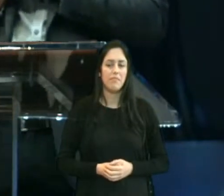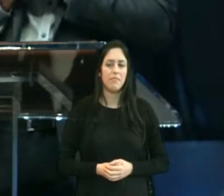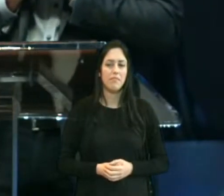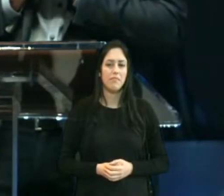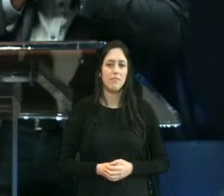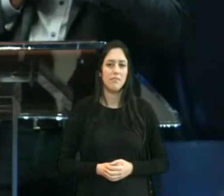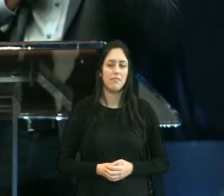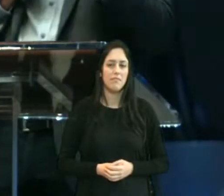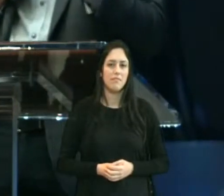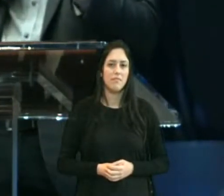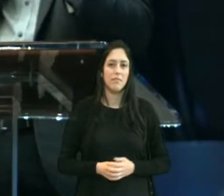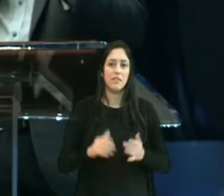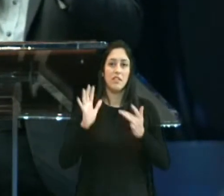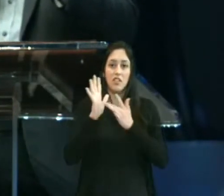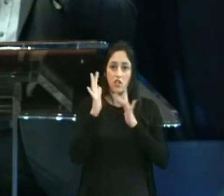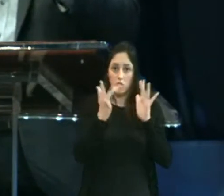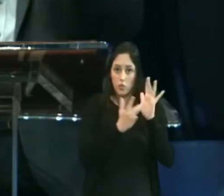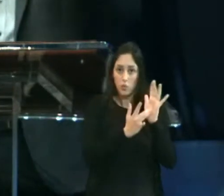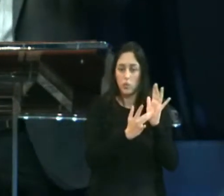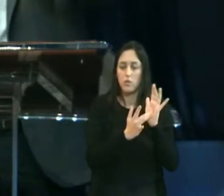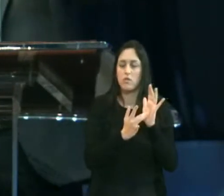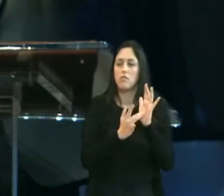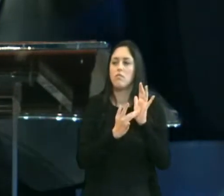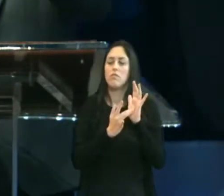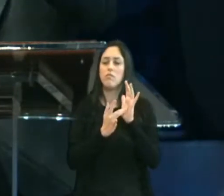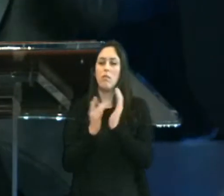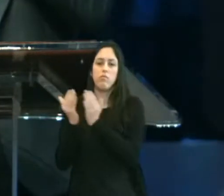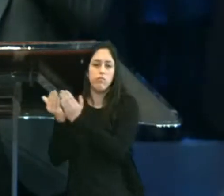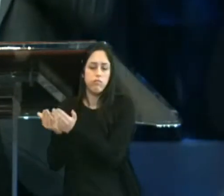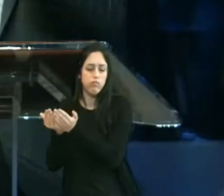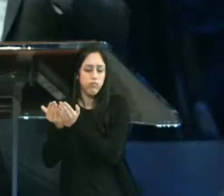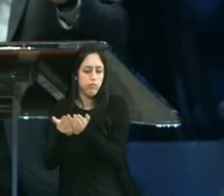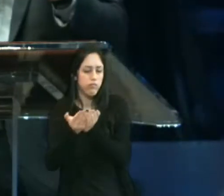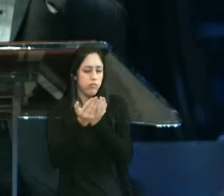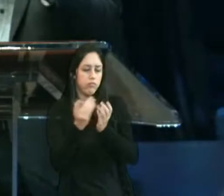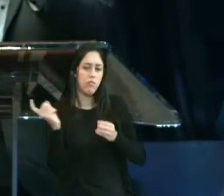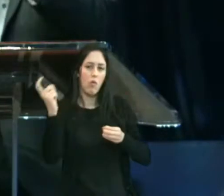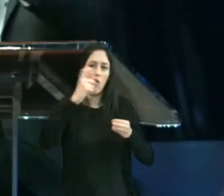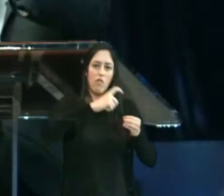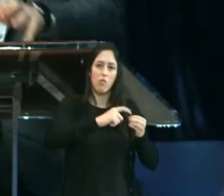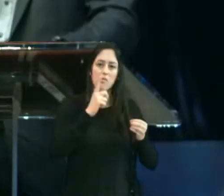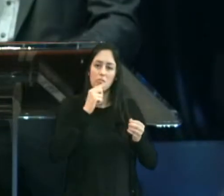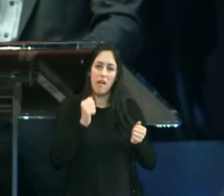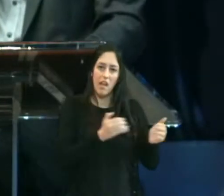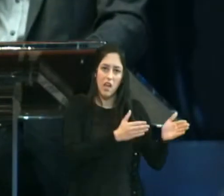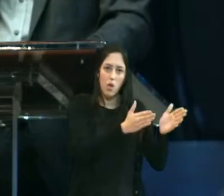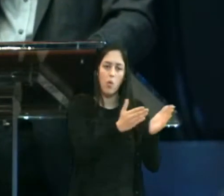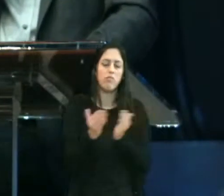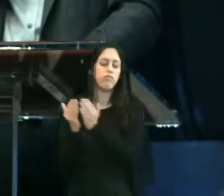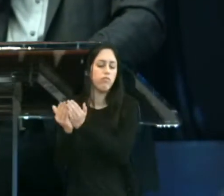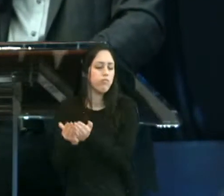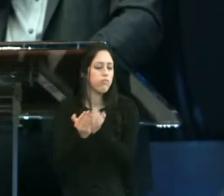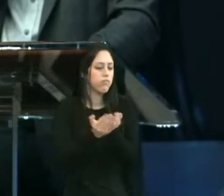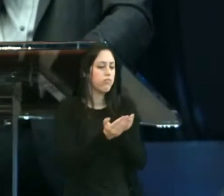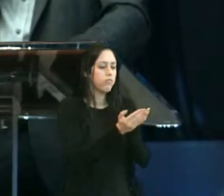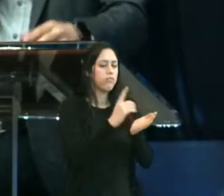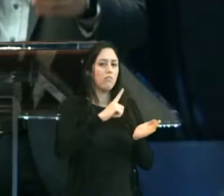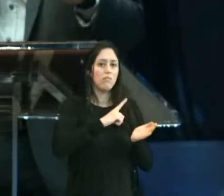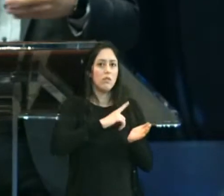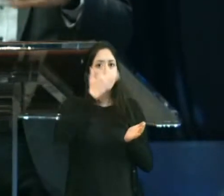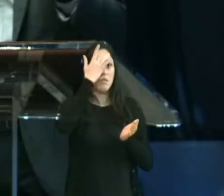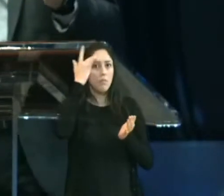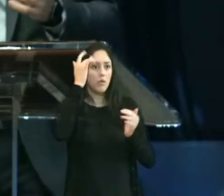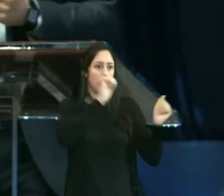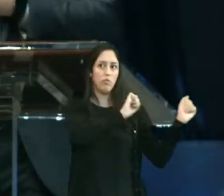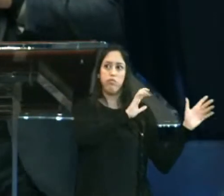Jesus voltado de barco para a outra margem, uma grande multidão se reuniu ao